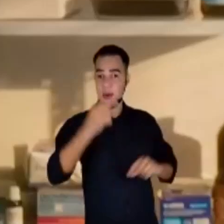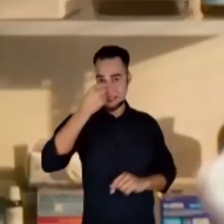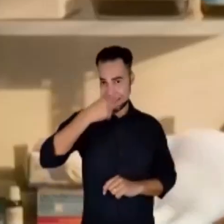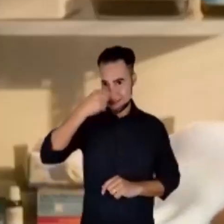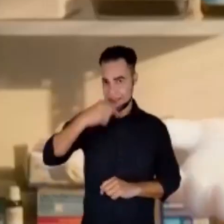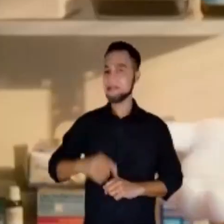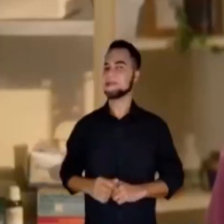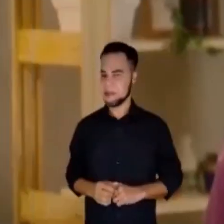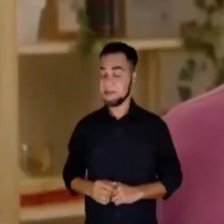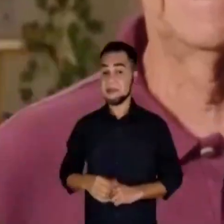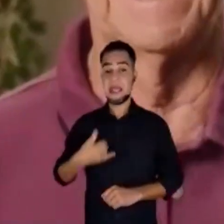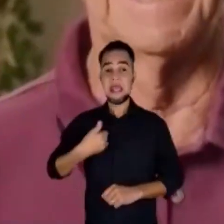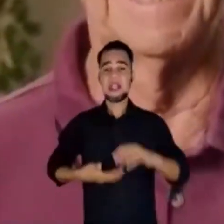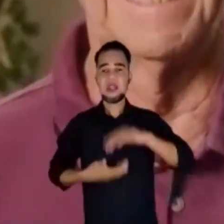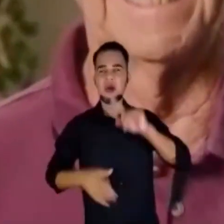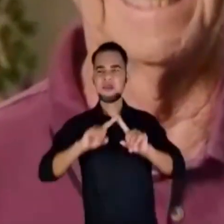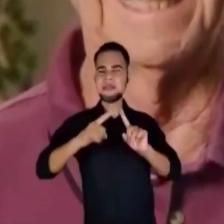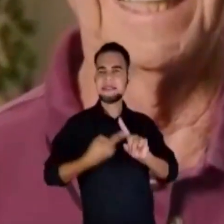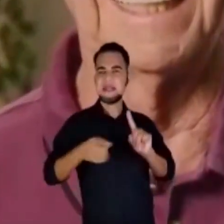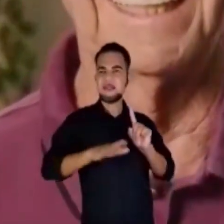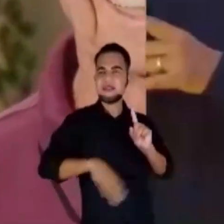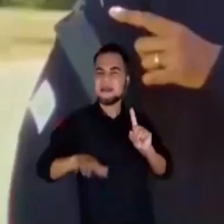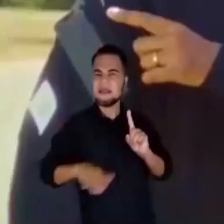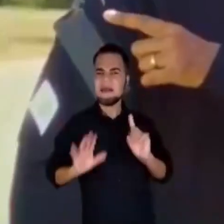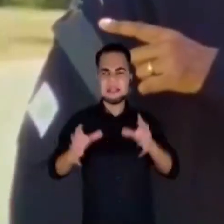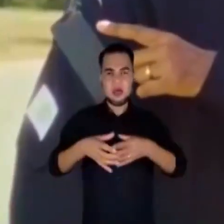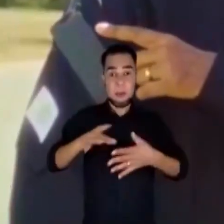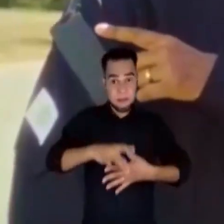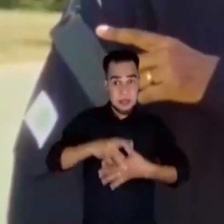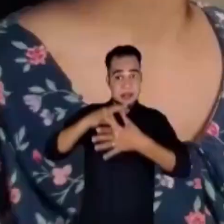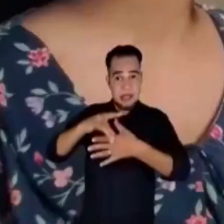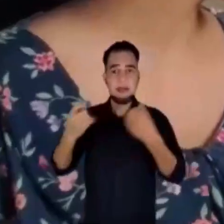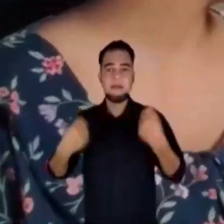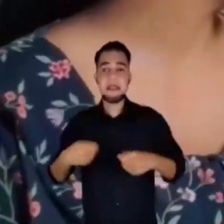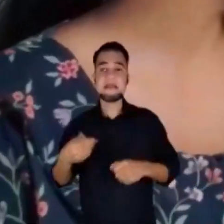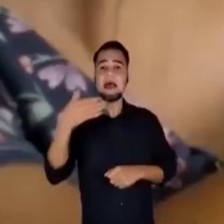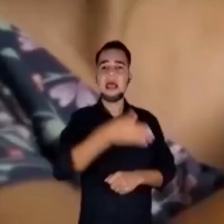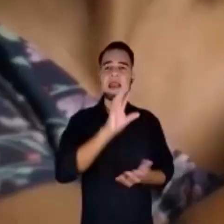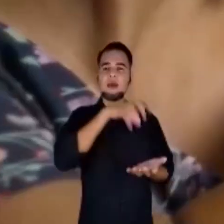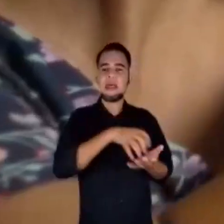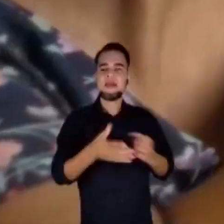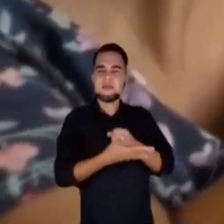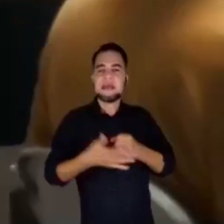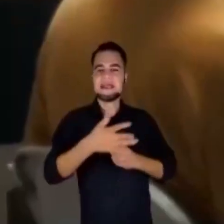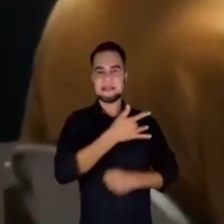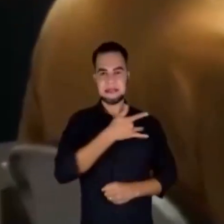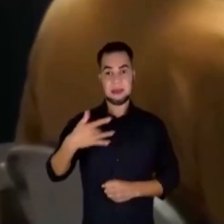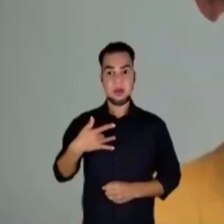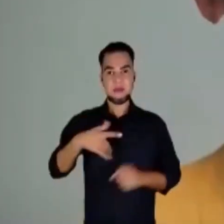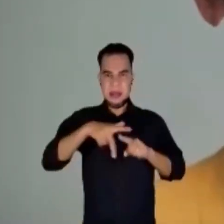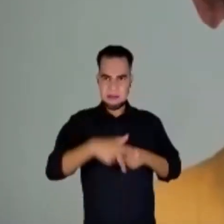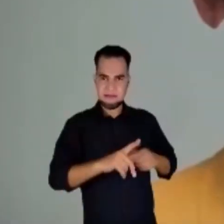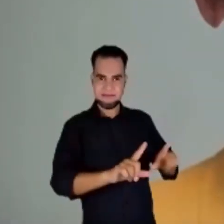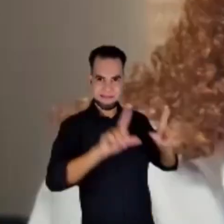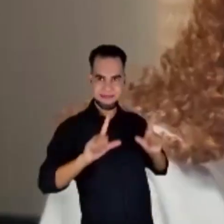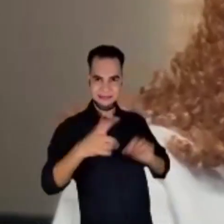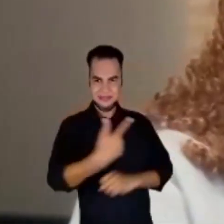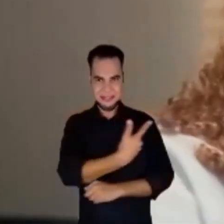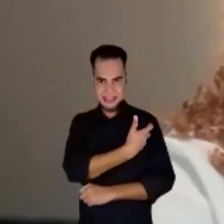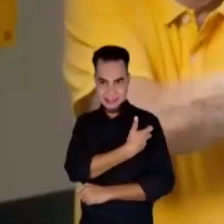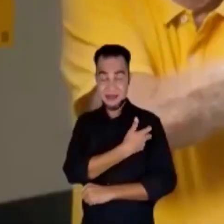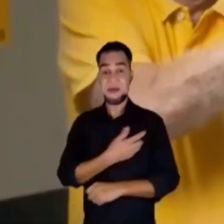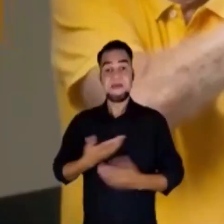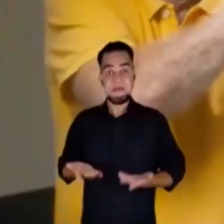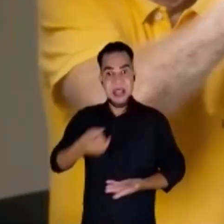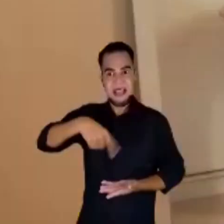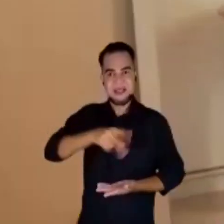é contra a gripe. Idosos, gestantes, crianças e demais grupos prioritários devem procurar uma unidade básica de saúde para atualizar a caderneta de